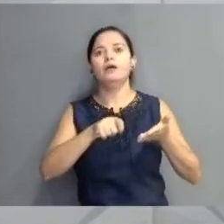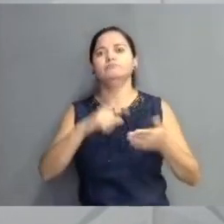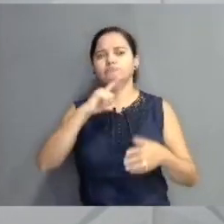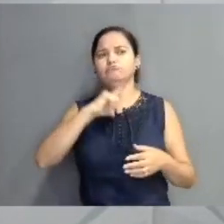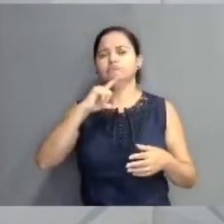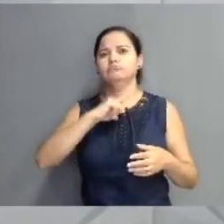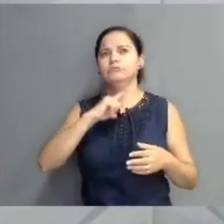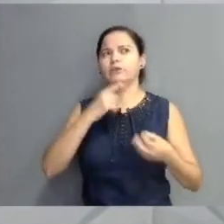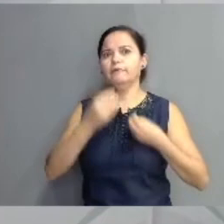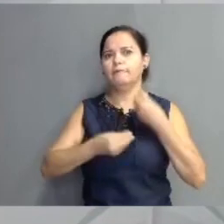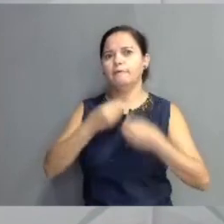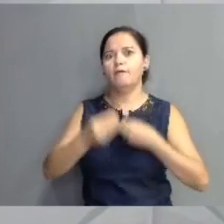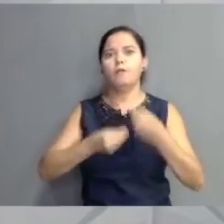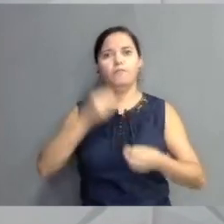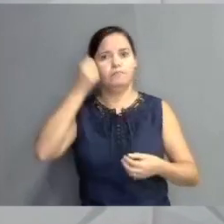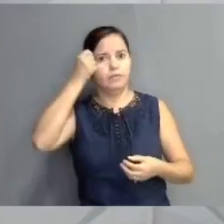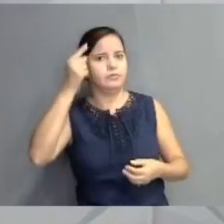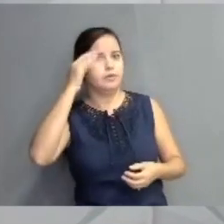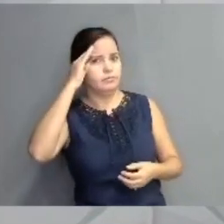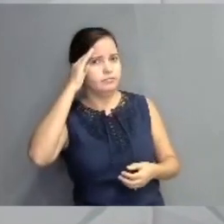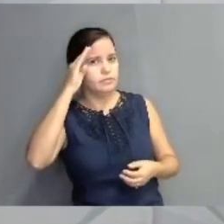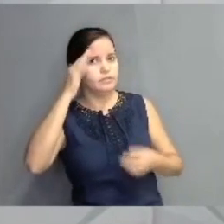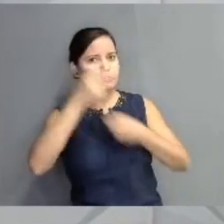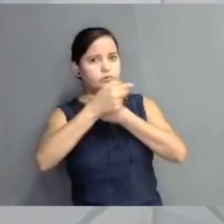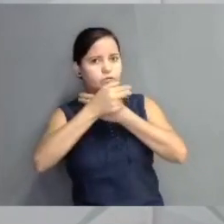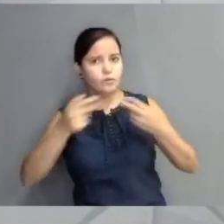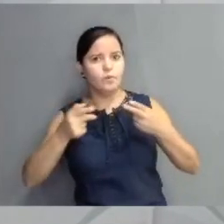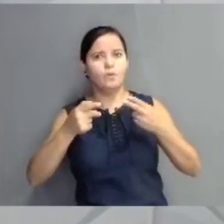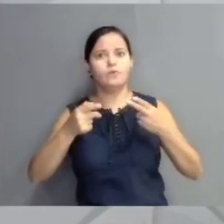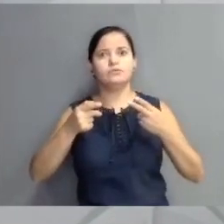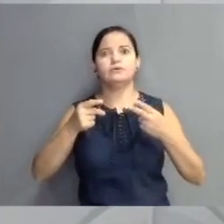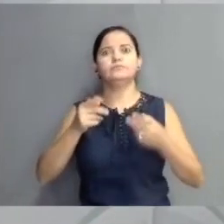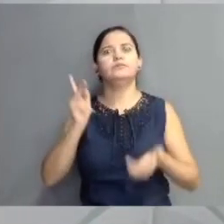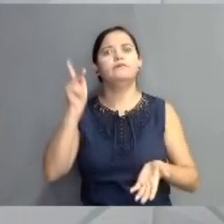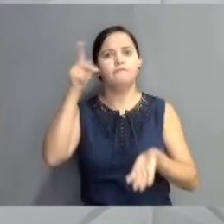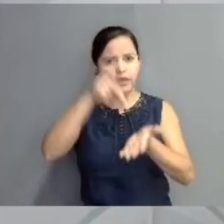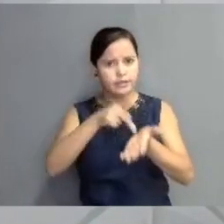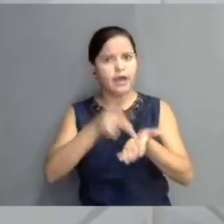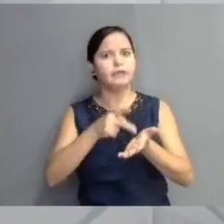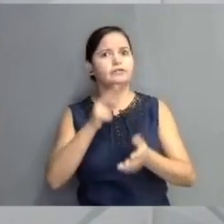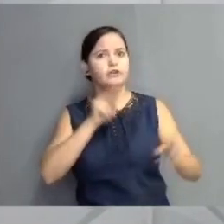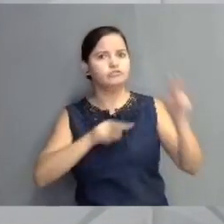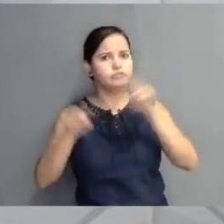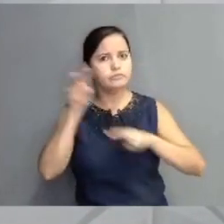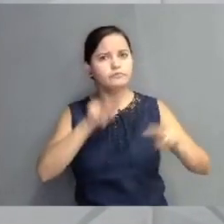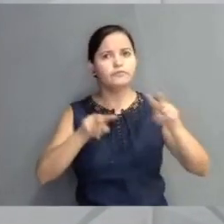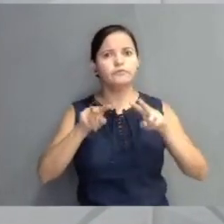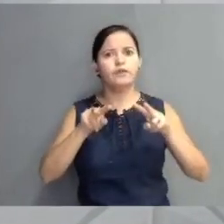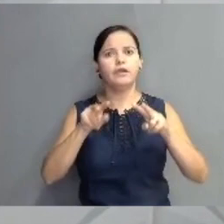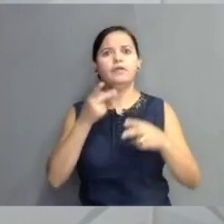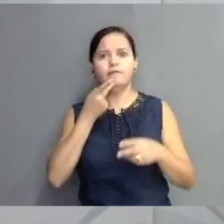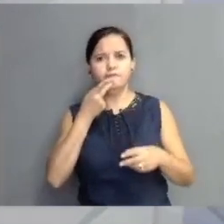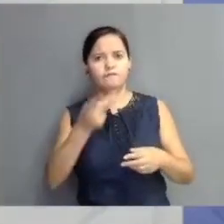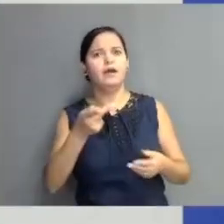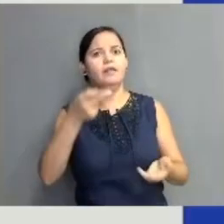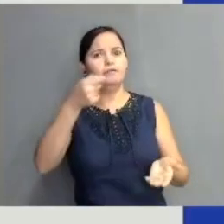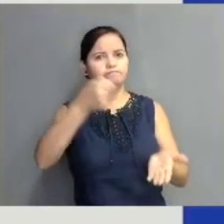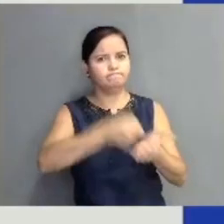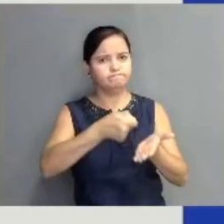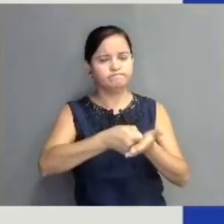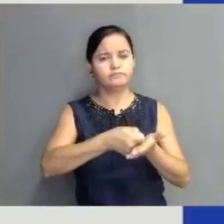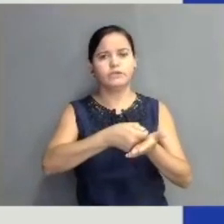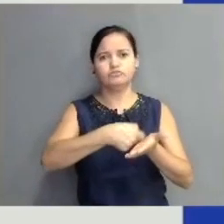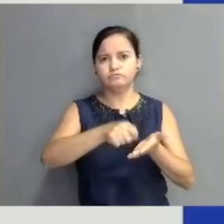ser a causa ou a consequência, não é, daquele fato que a gente está tentando defender. Aqui na nossa